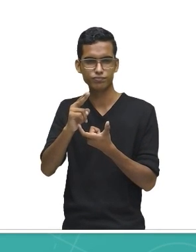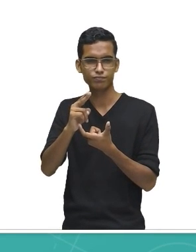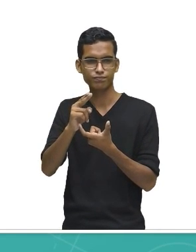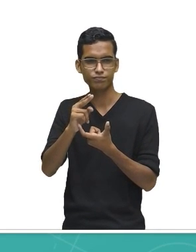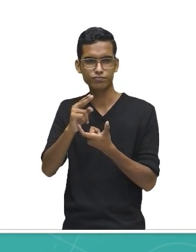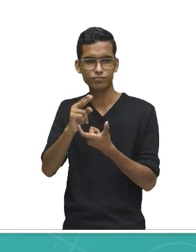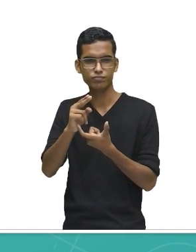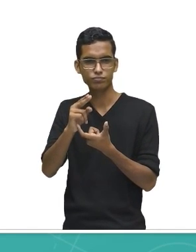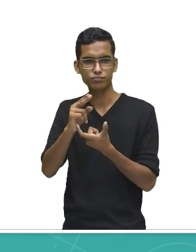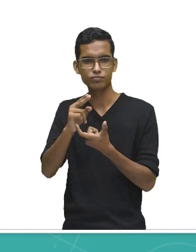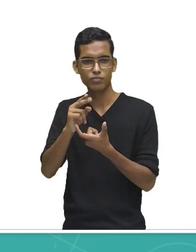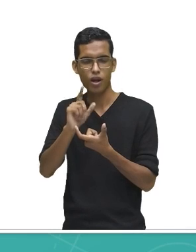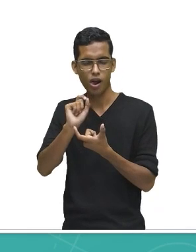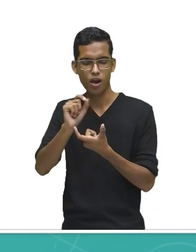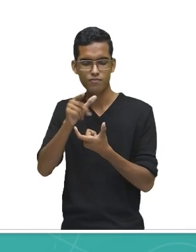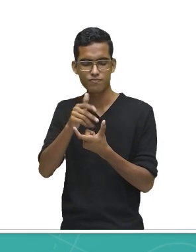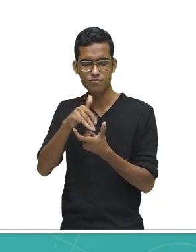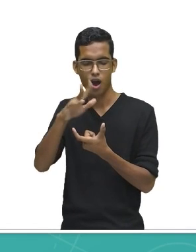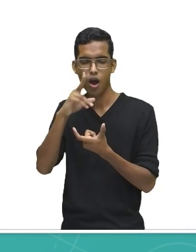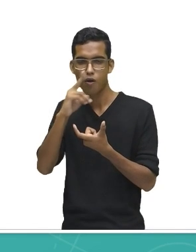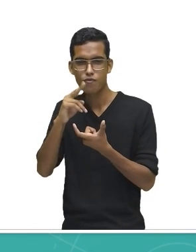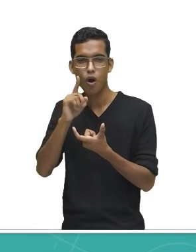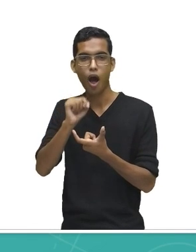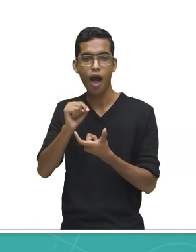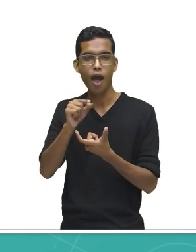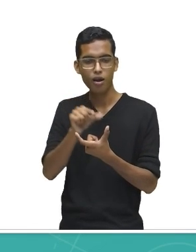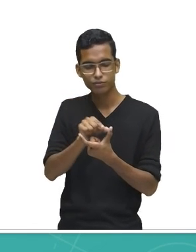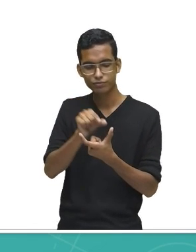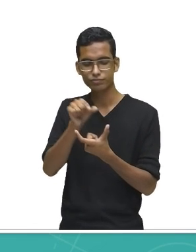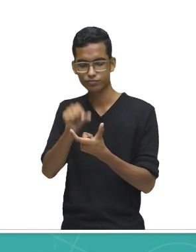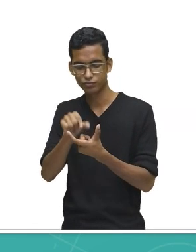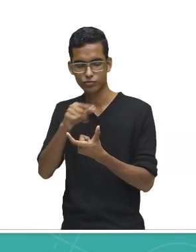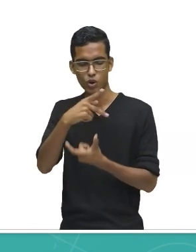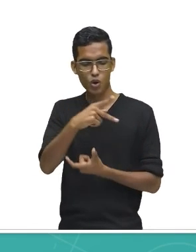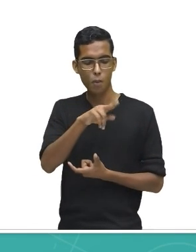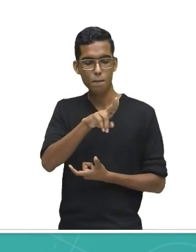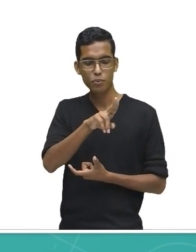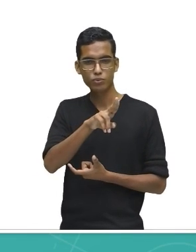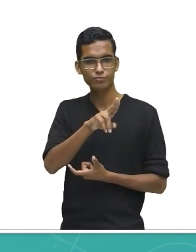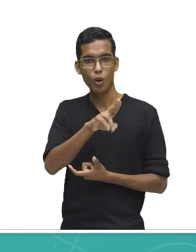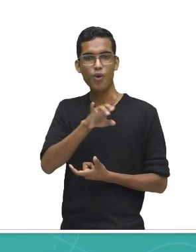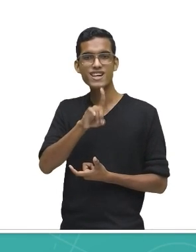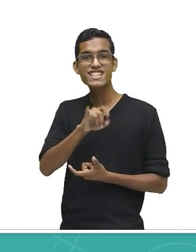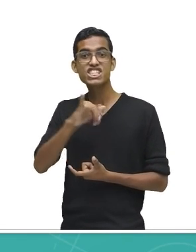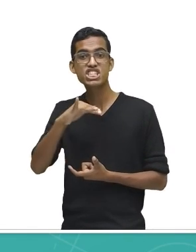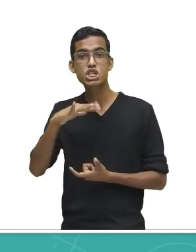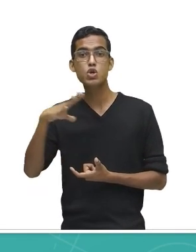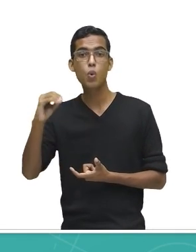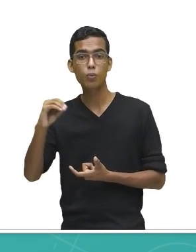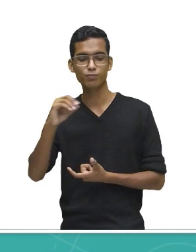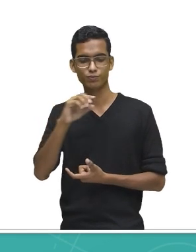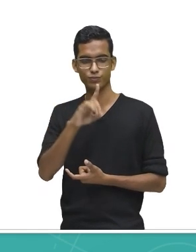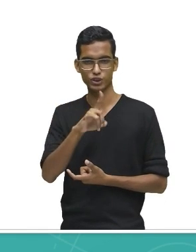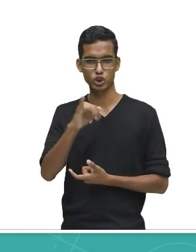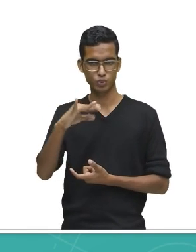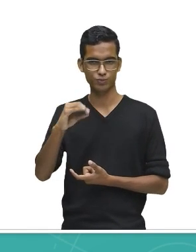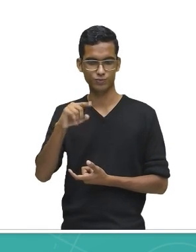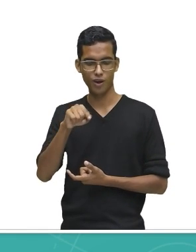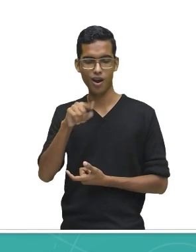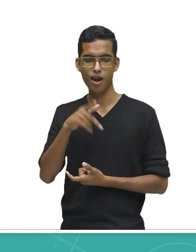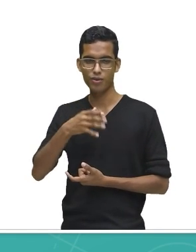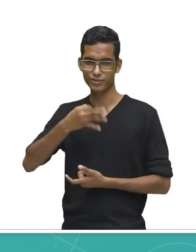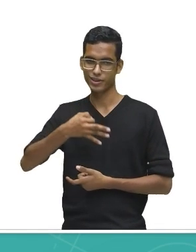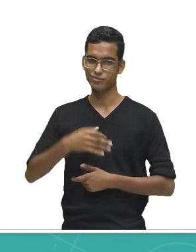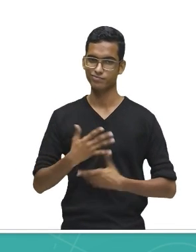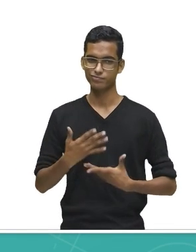mais evidência, né, é a segunda, tá? Então, é pudico, e não da